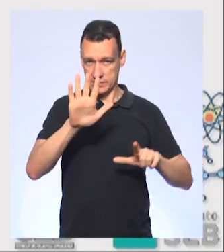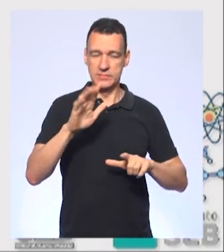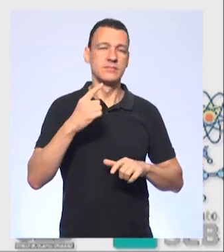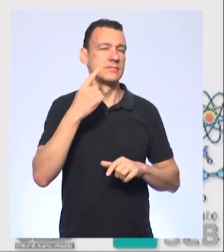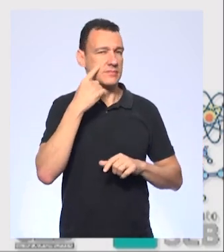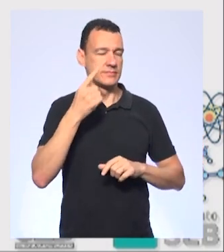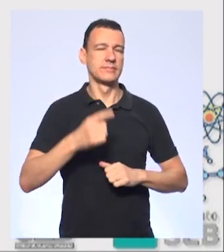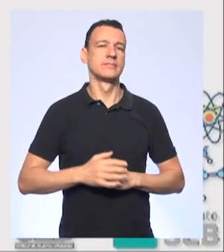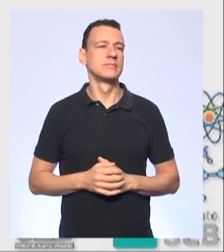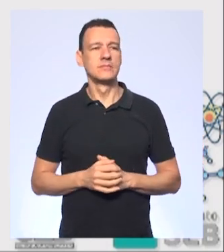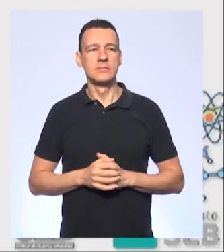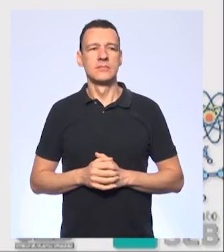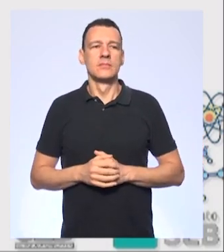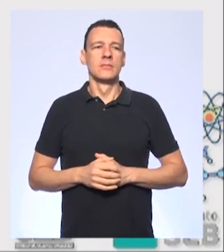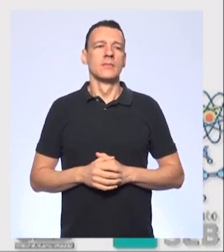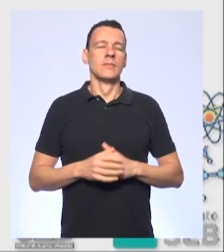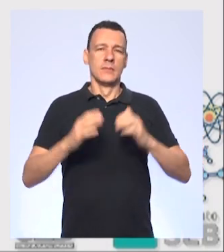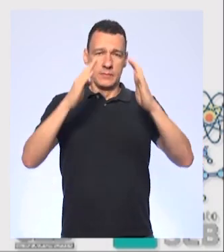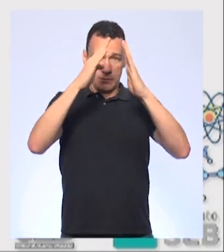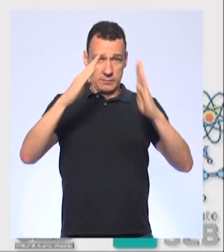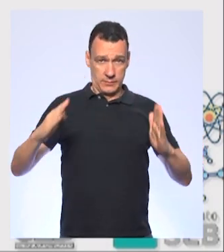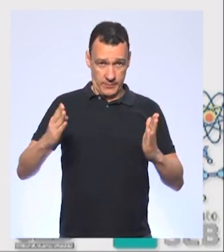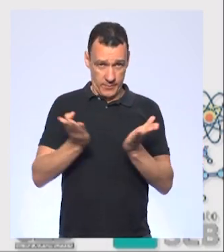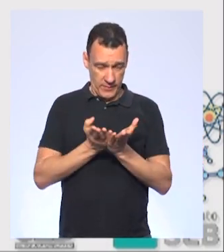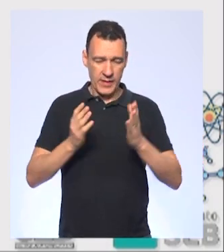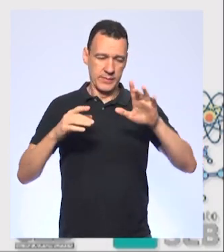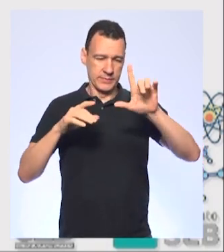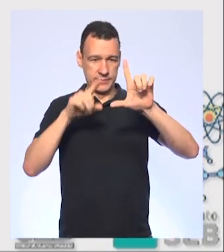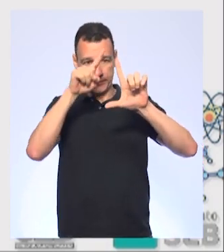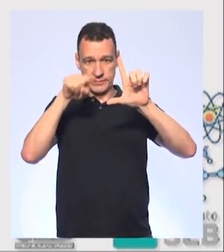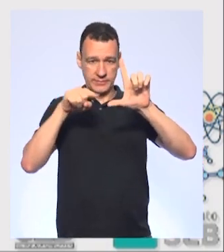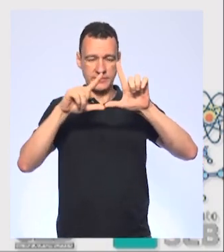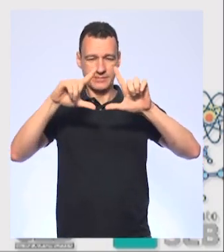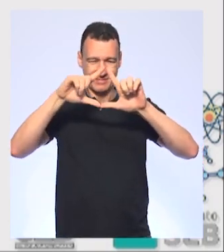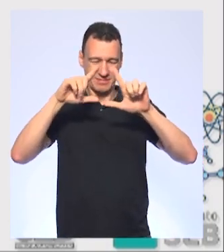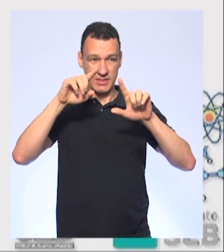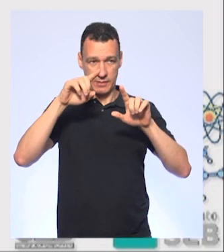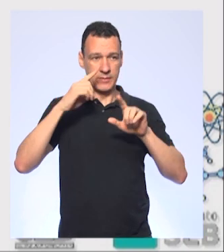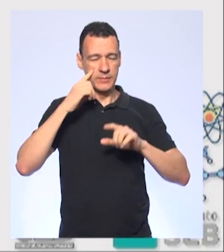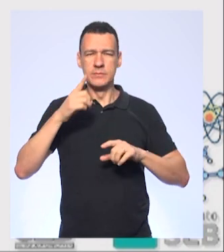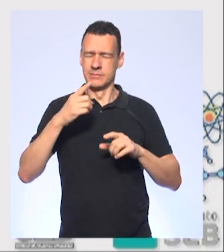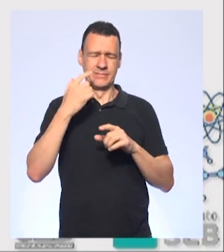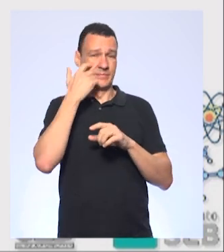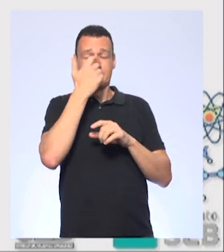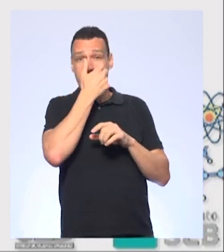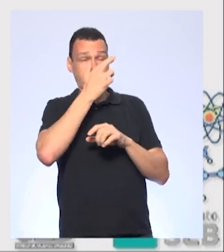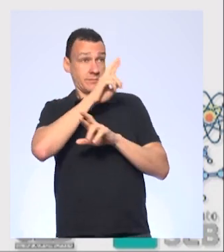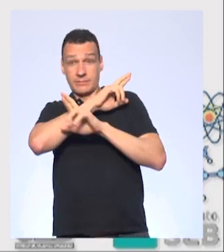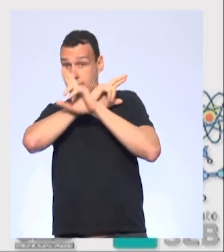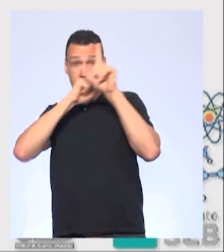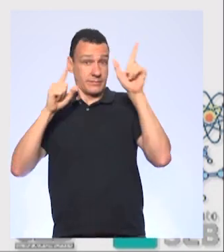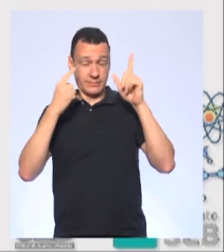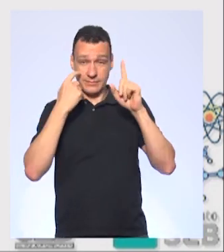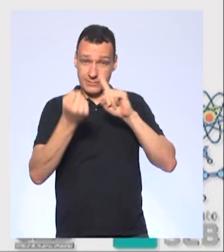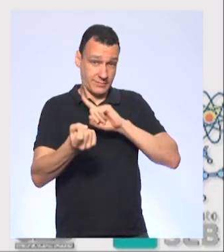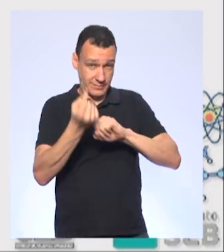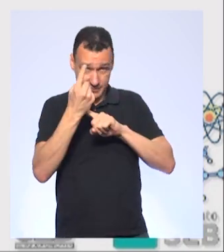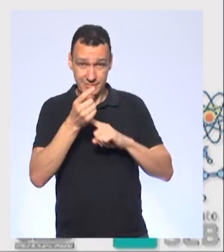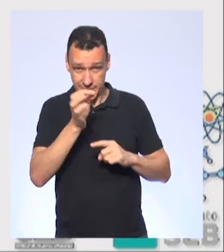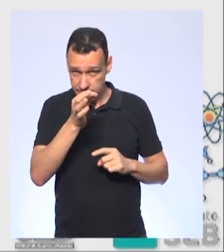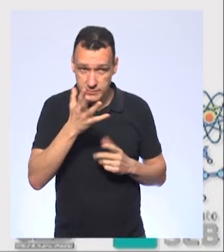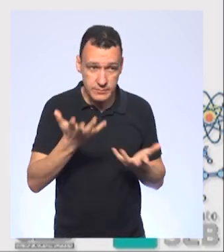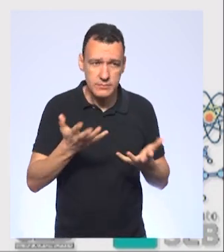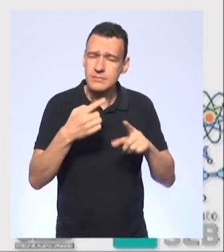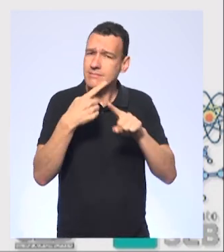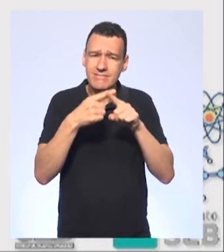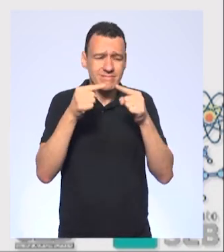vai olhar para esse triângulo e vai falar, ô, Fredão enlouqueceu, tá loucão, tá loucão. Por quê? Não tem nada a ver